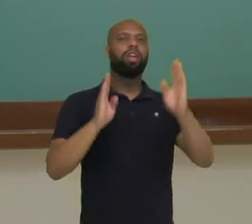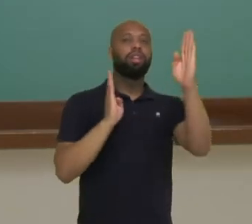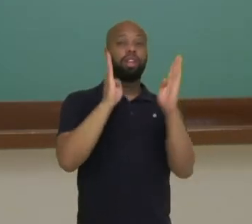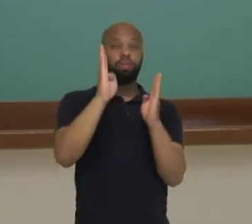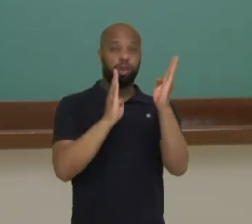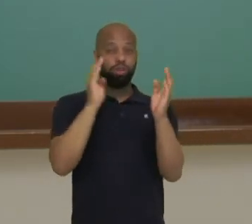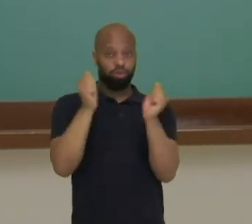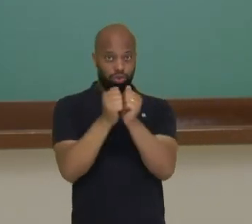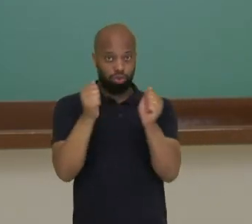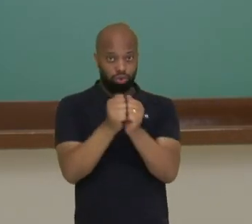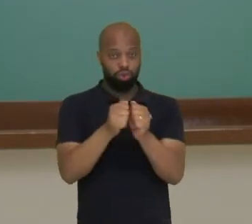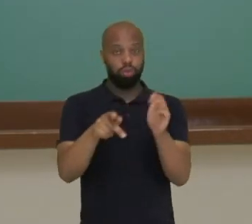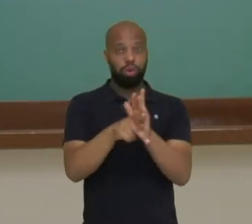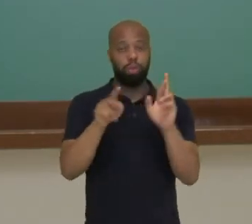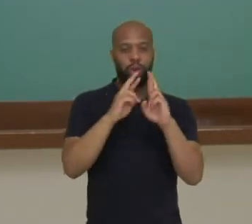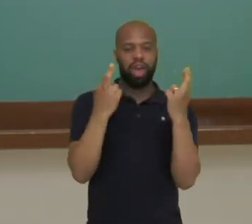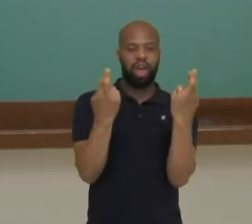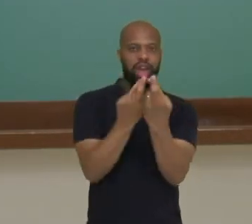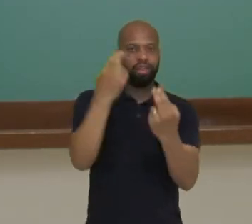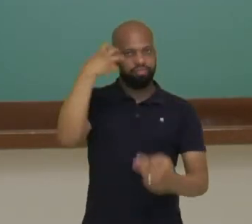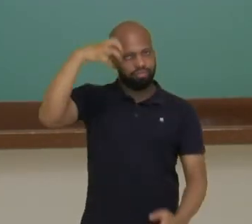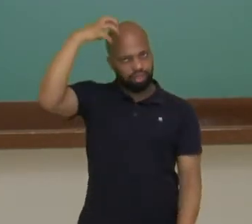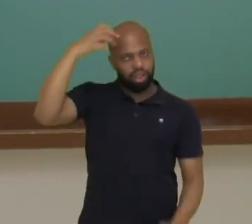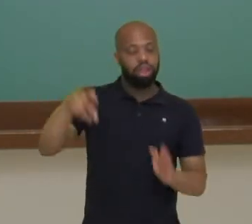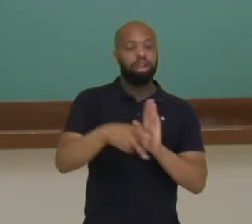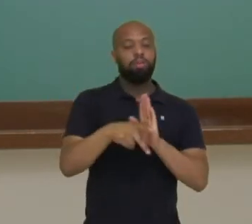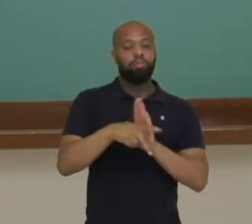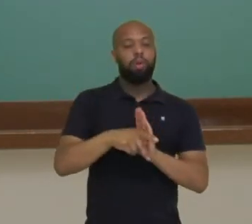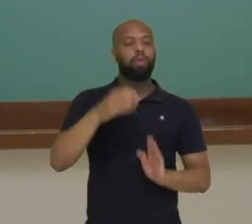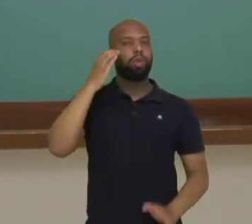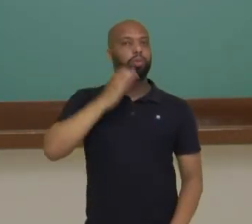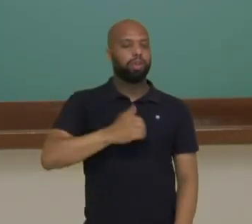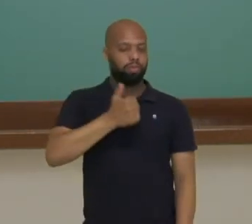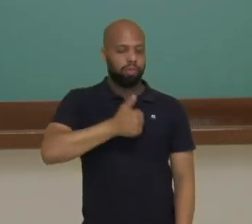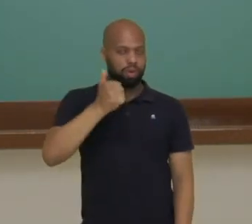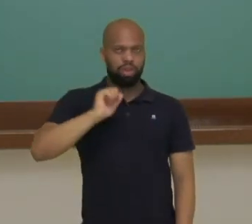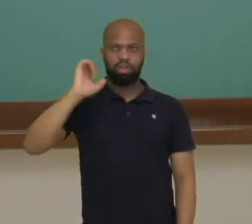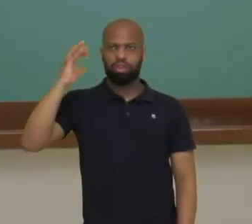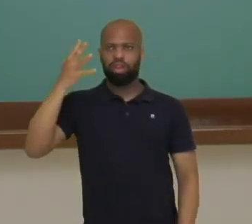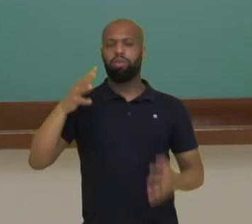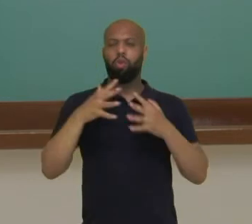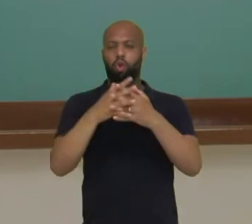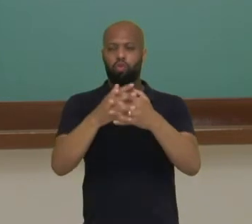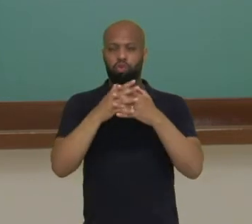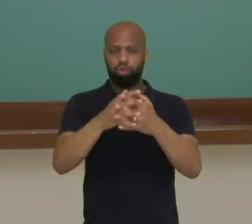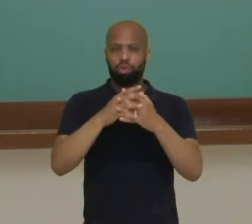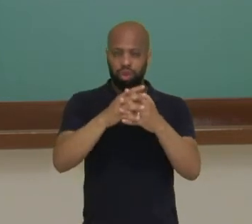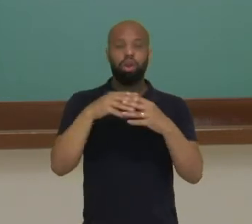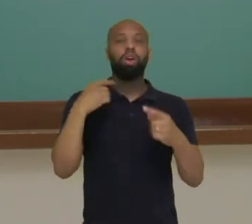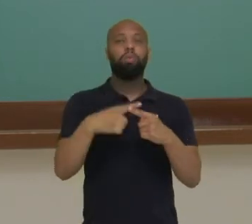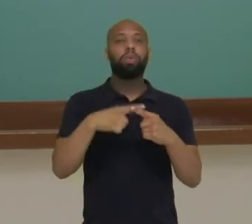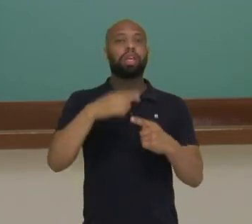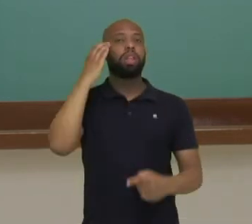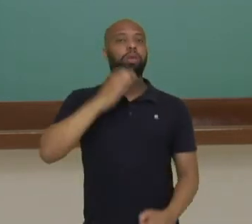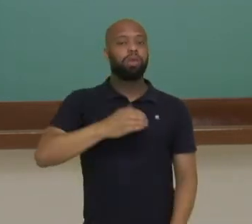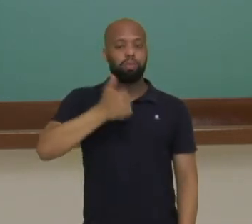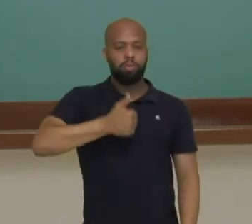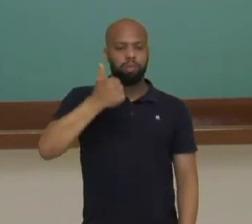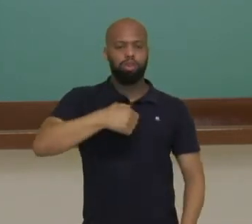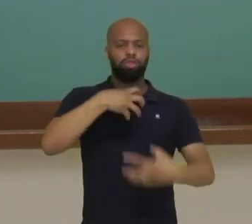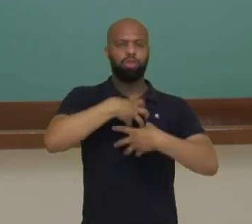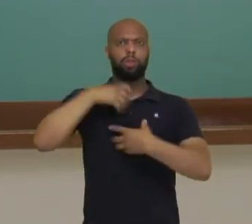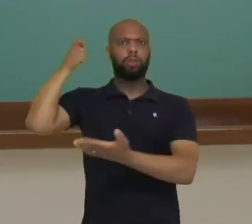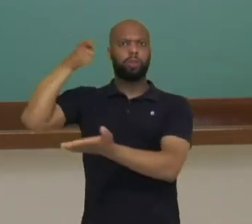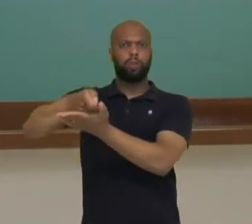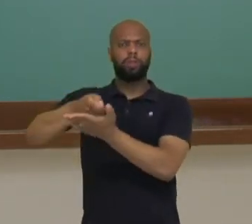o reinado de Dom Pedro I vai rolar muita confusão, porque Dom Pedro I vai se mostrar, de certa maneira, bastante